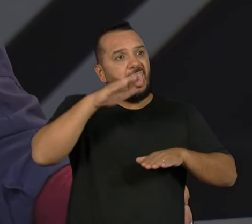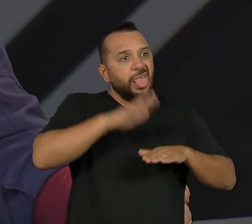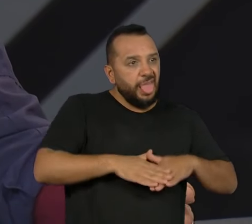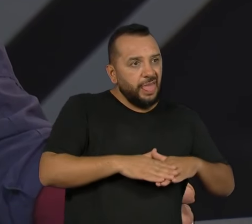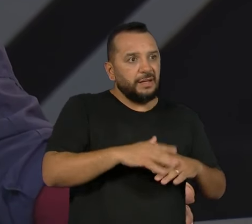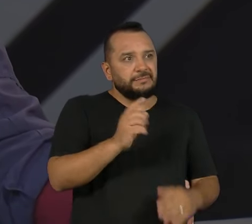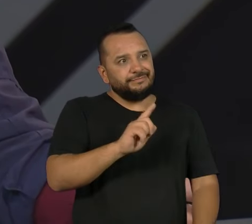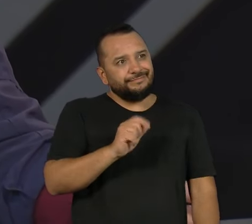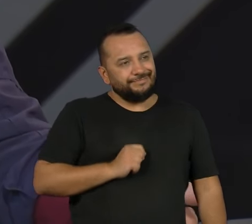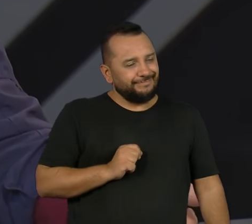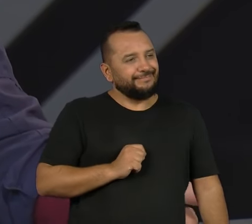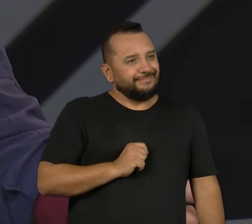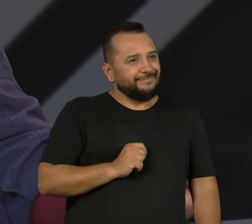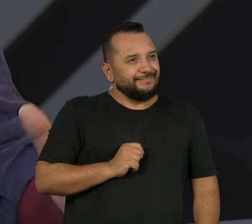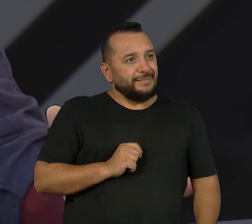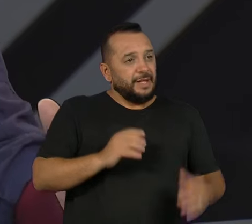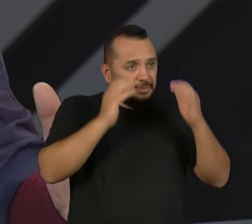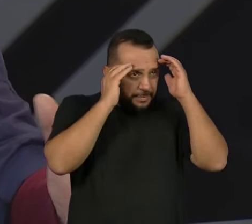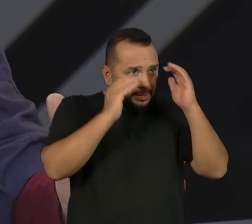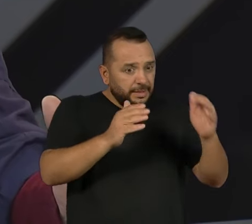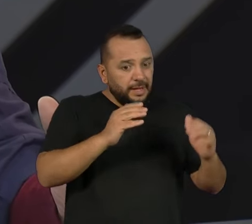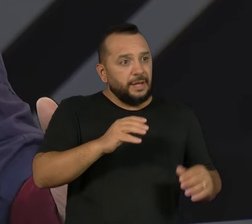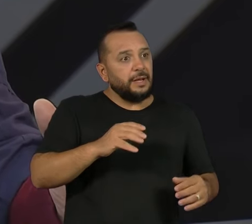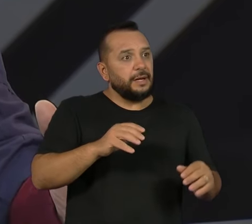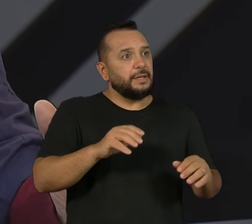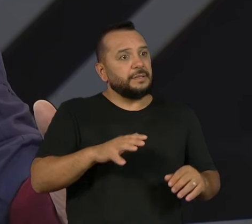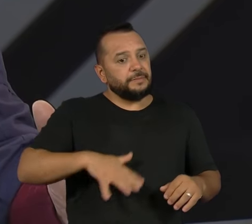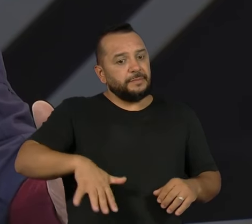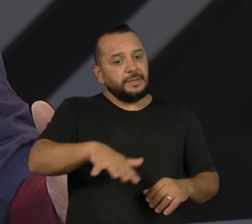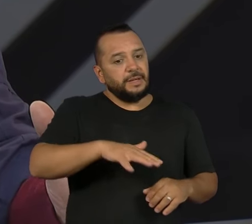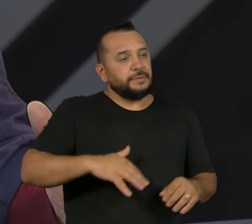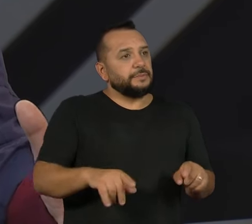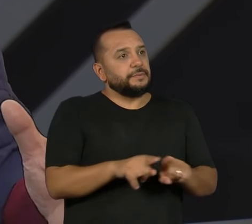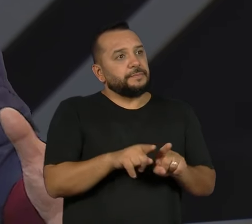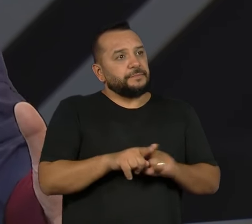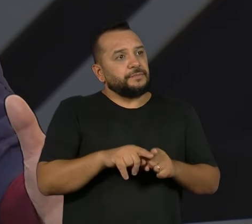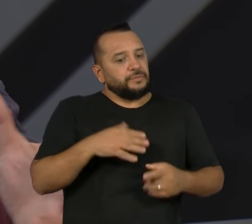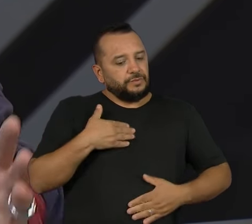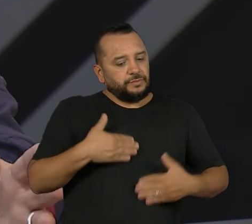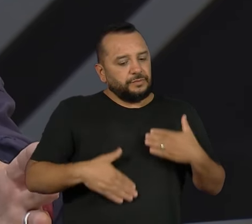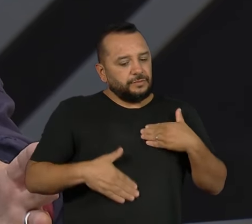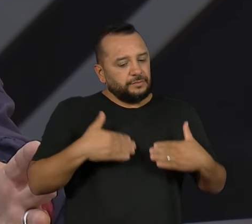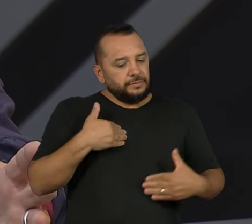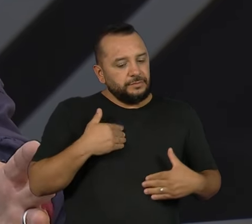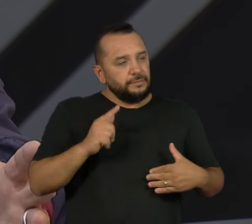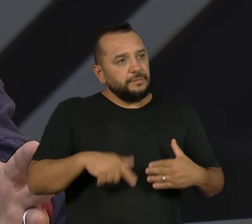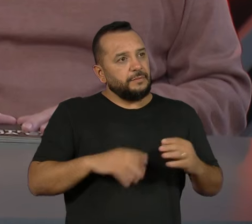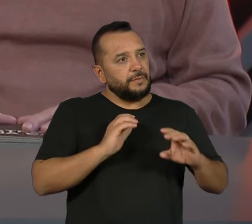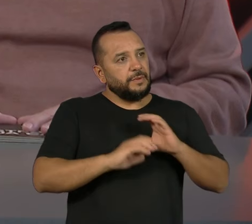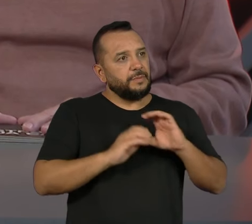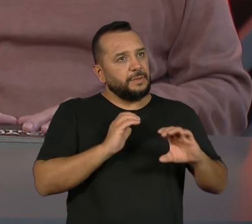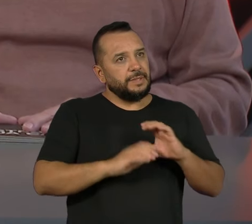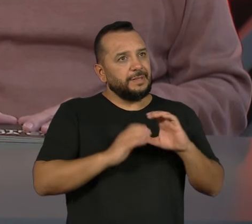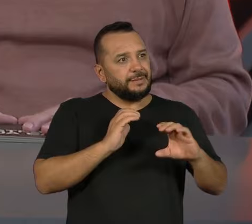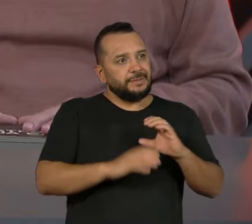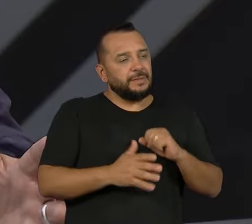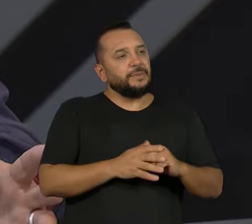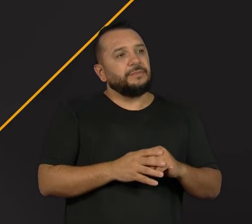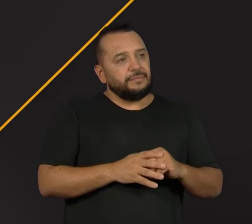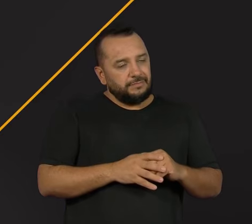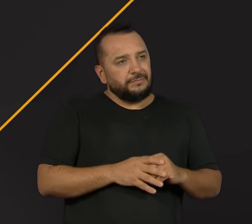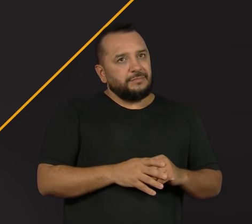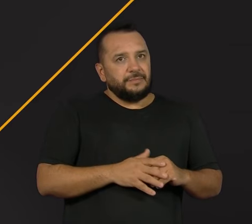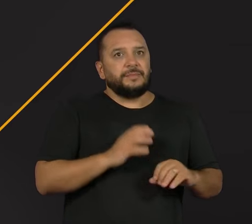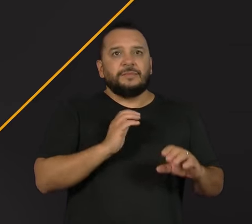tem uma questão também, o corpo é uma ferramenta de comunicação. Essa